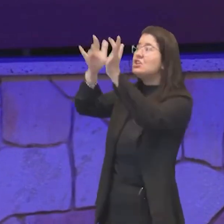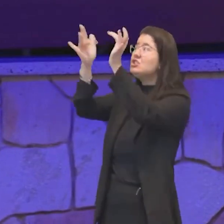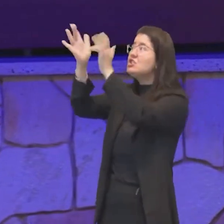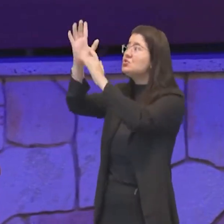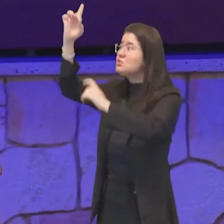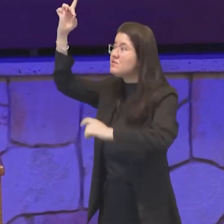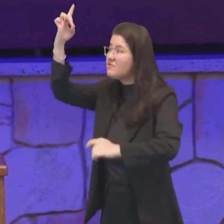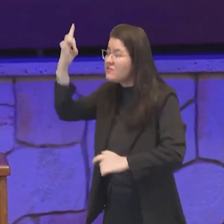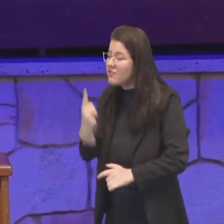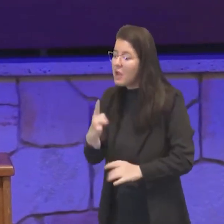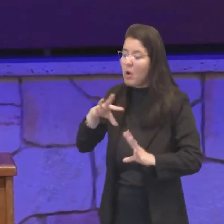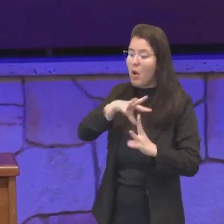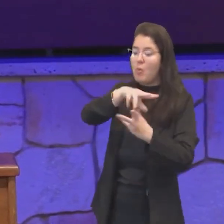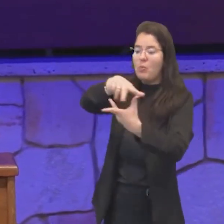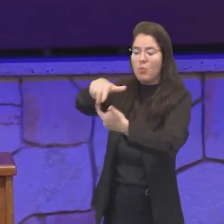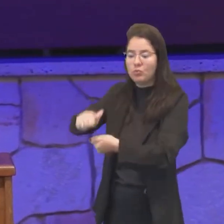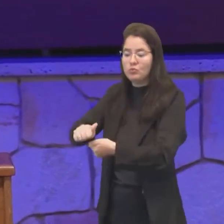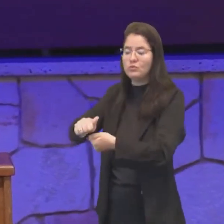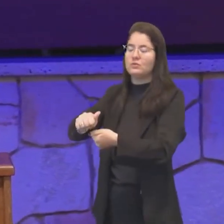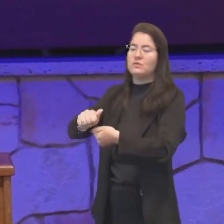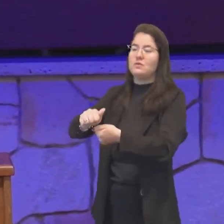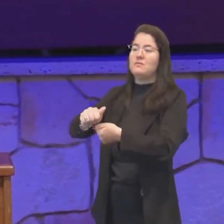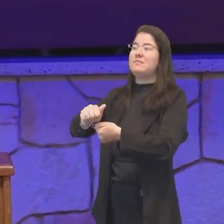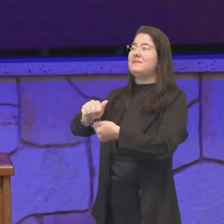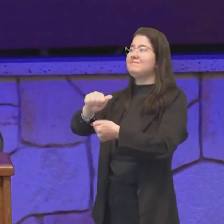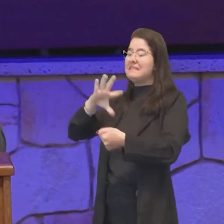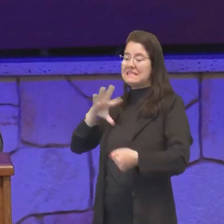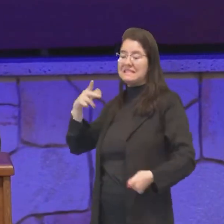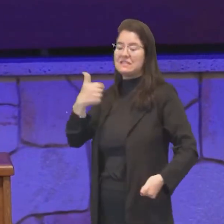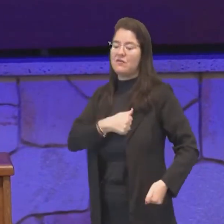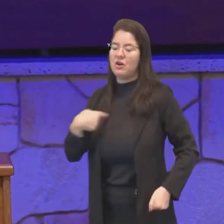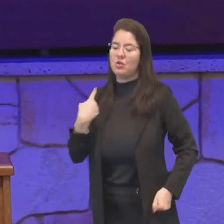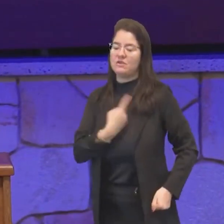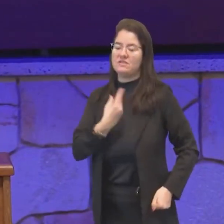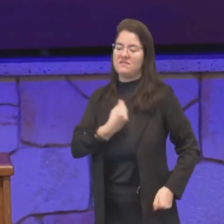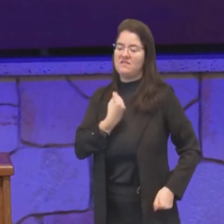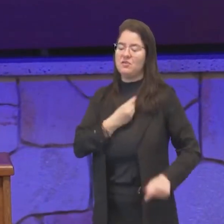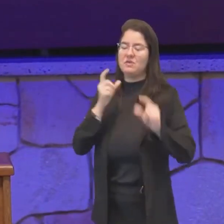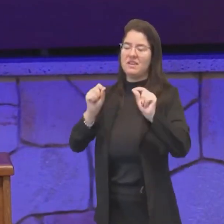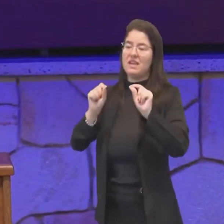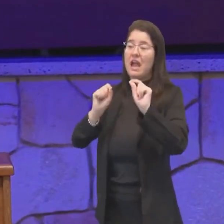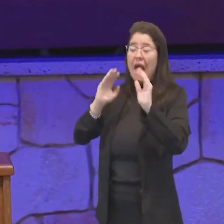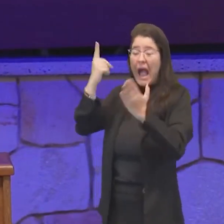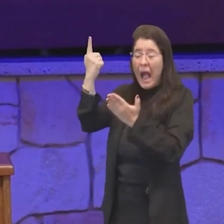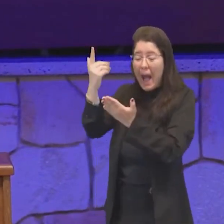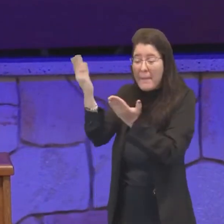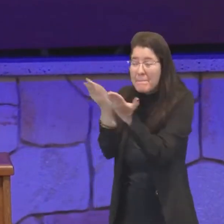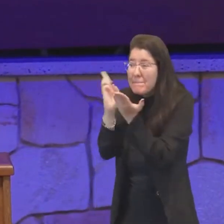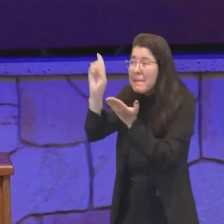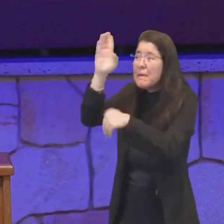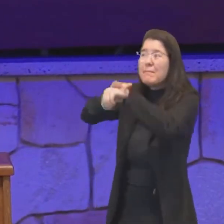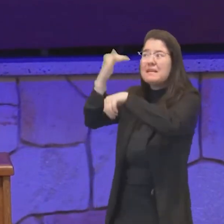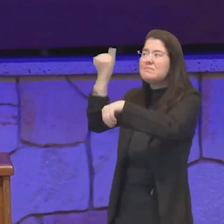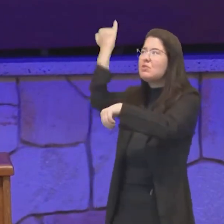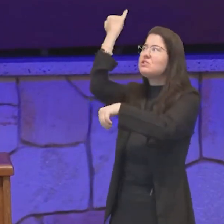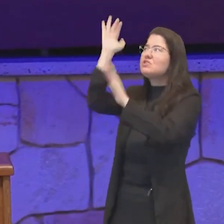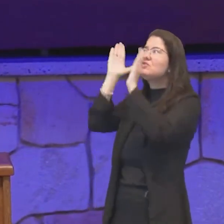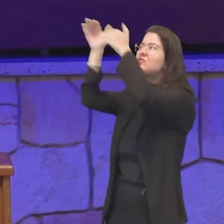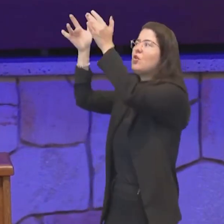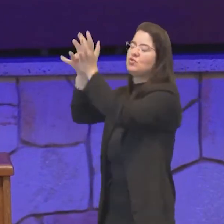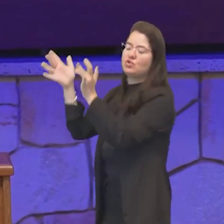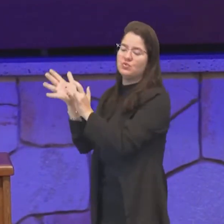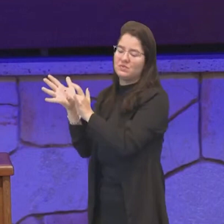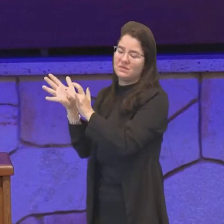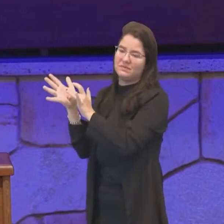Verbo. O Verbo se fez carne e habitou entre nós. A Bíblia aponta para Cristo, o sacerdote, o profeta, o